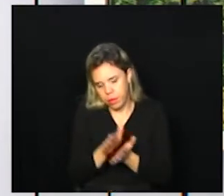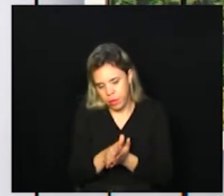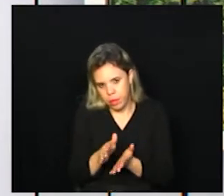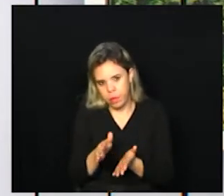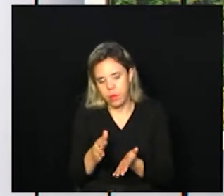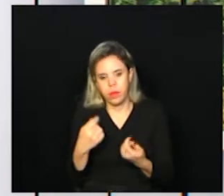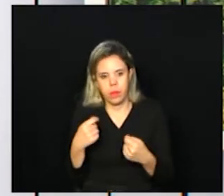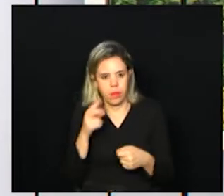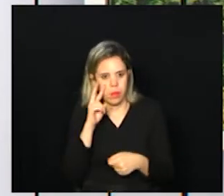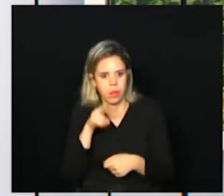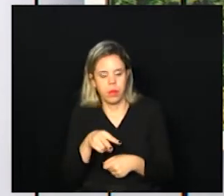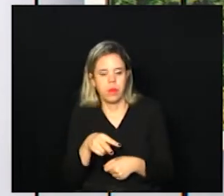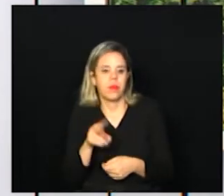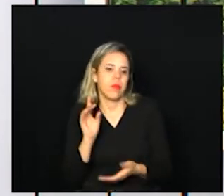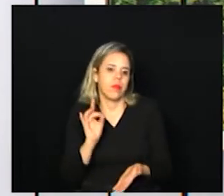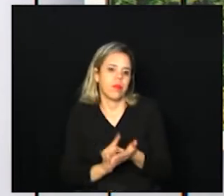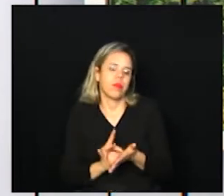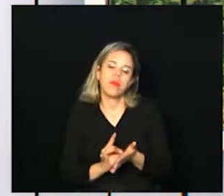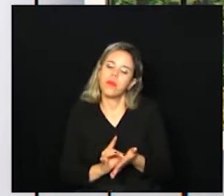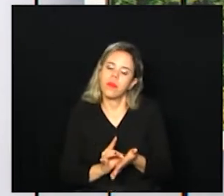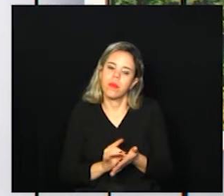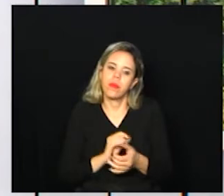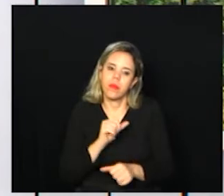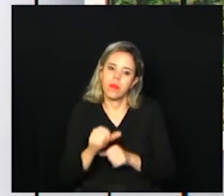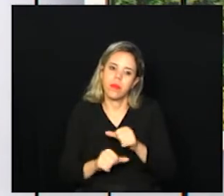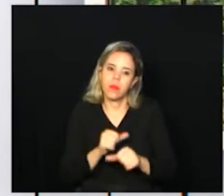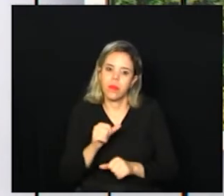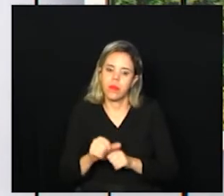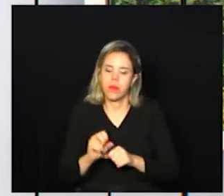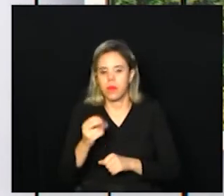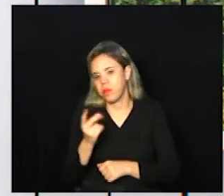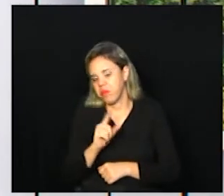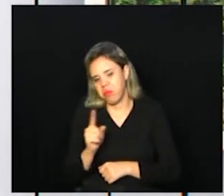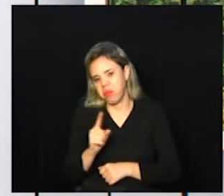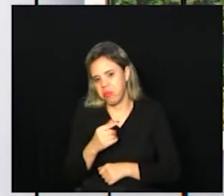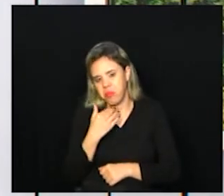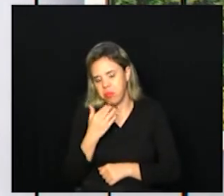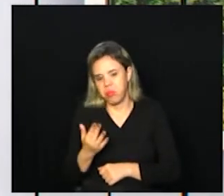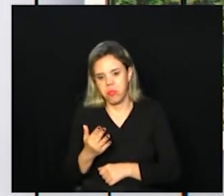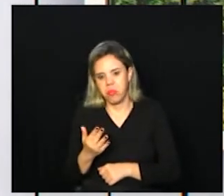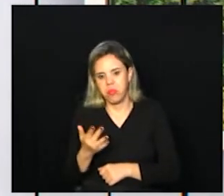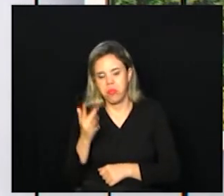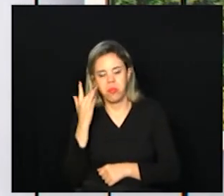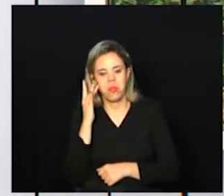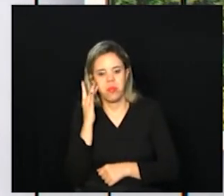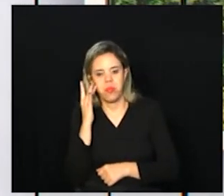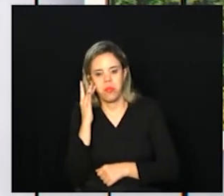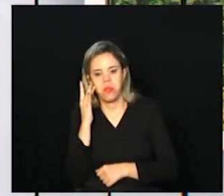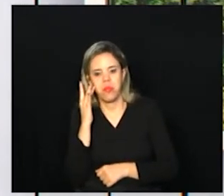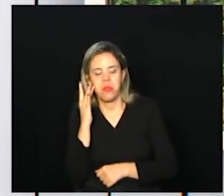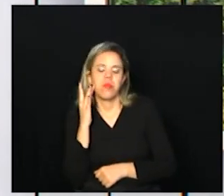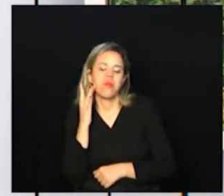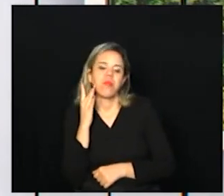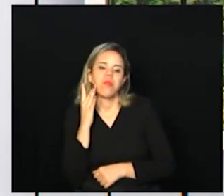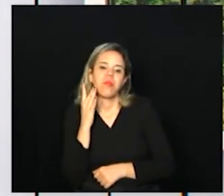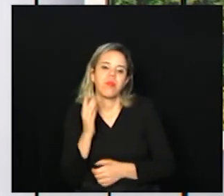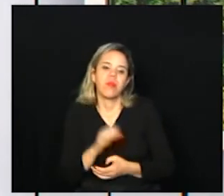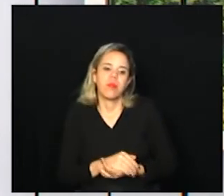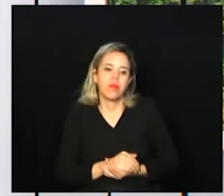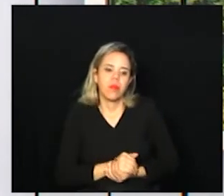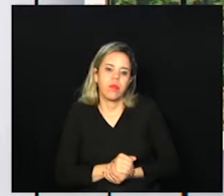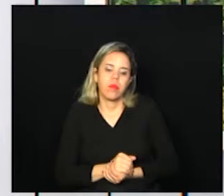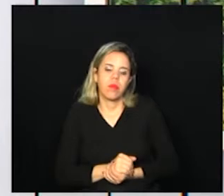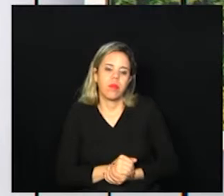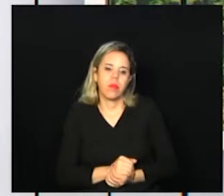precisa ver o que isso de fato vai mudar ou não vai mudar. Eu acho que está aí o